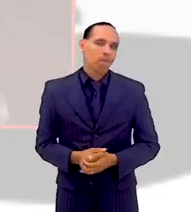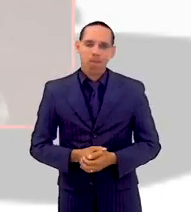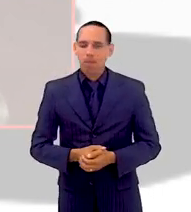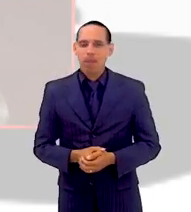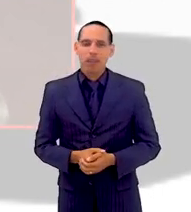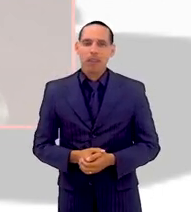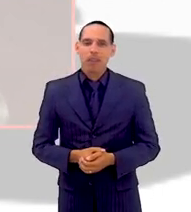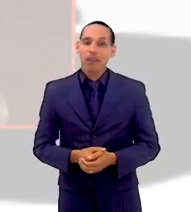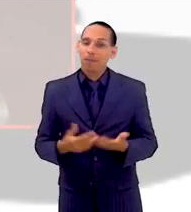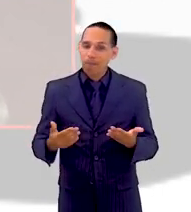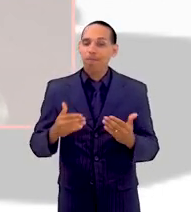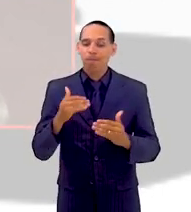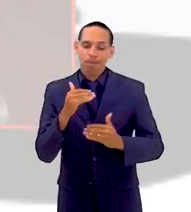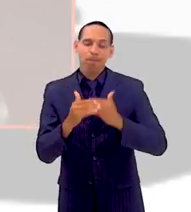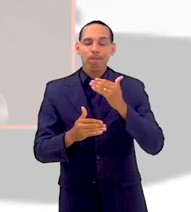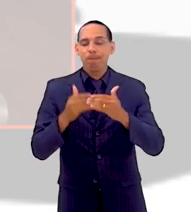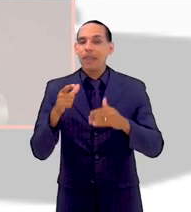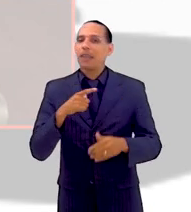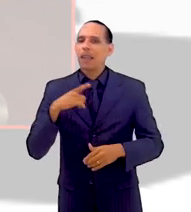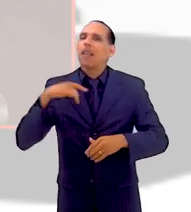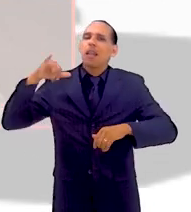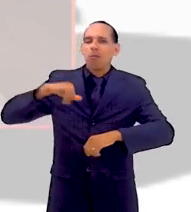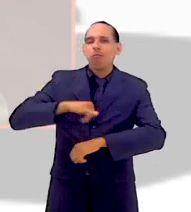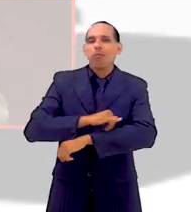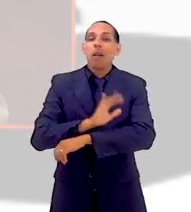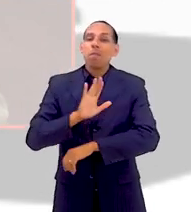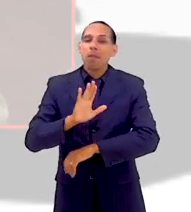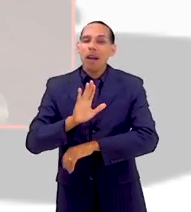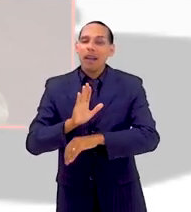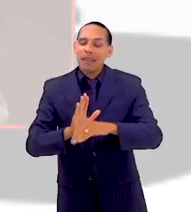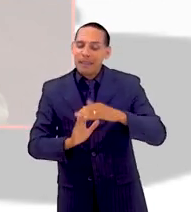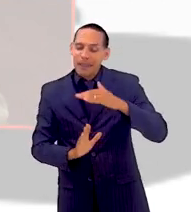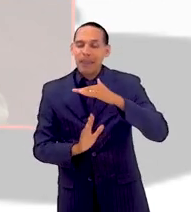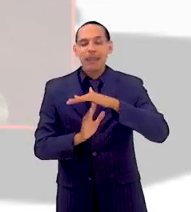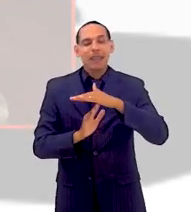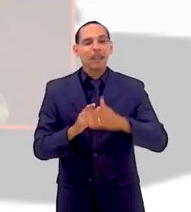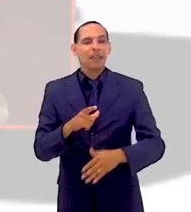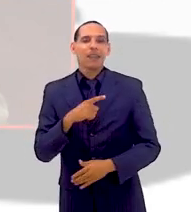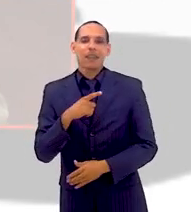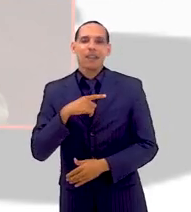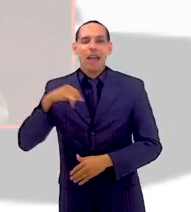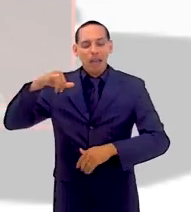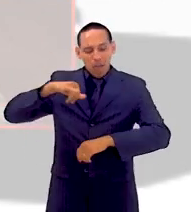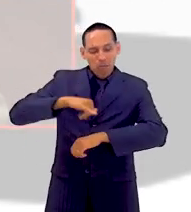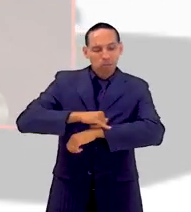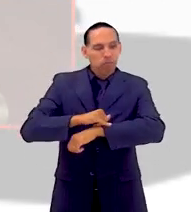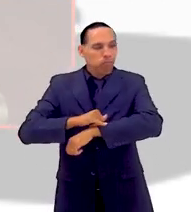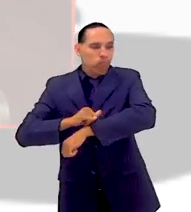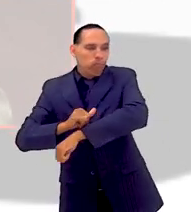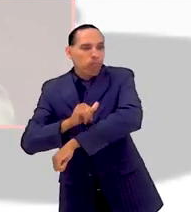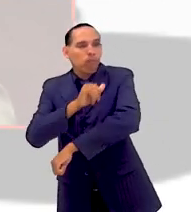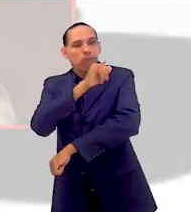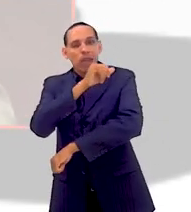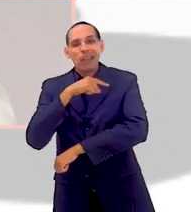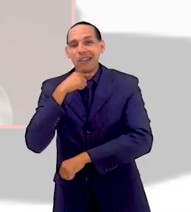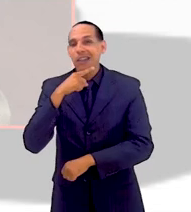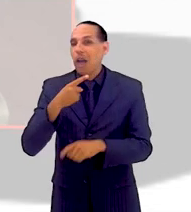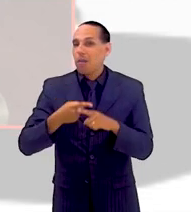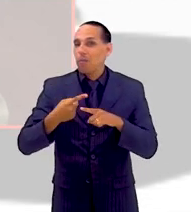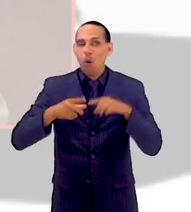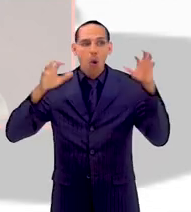apesar de muitos avanços na aviação, ele tem uma hora que você não consegue, inclusive, pousar e decolar ali, atrapalhando de